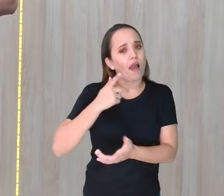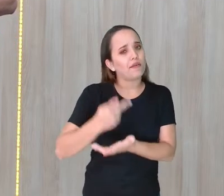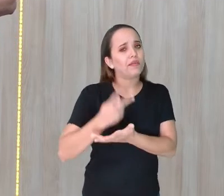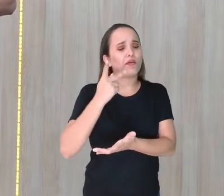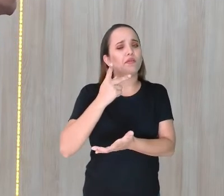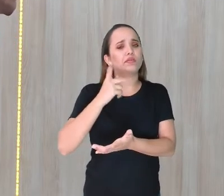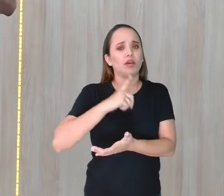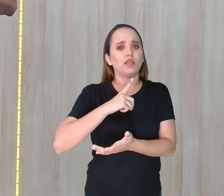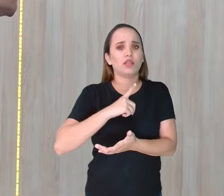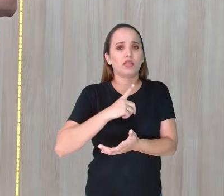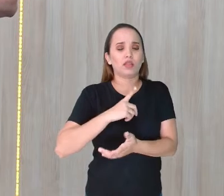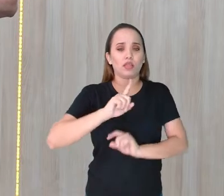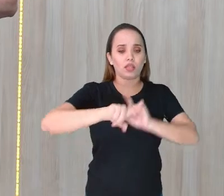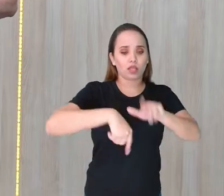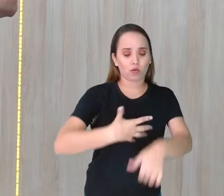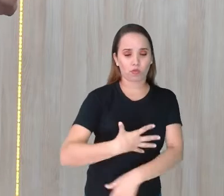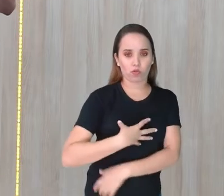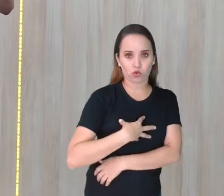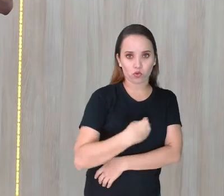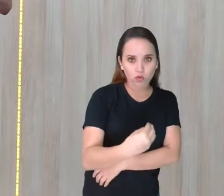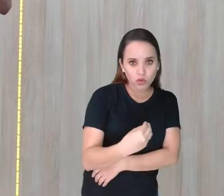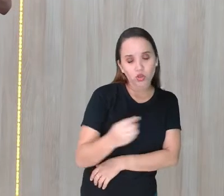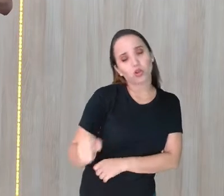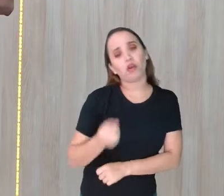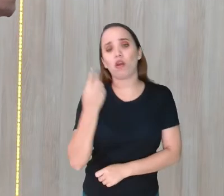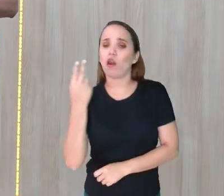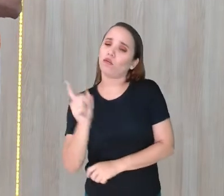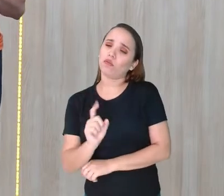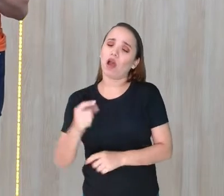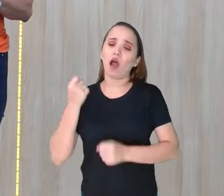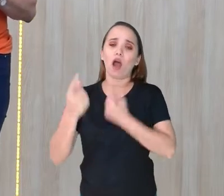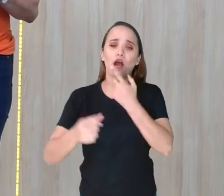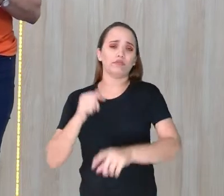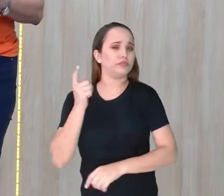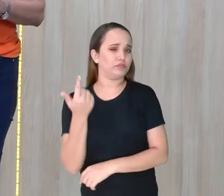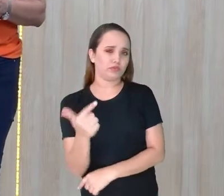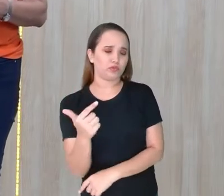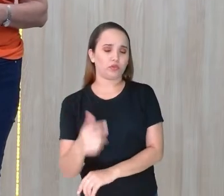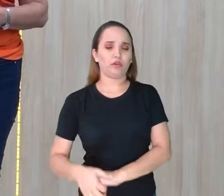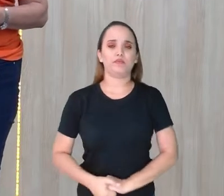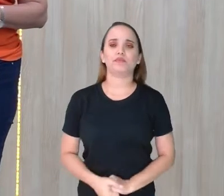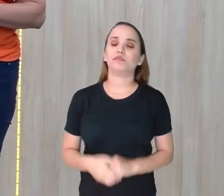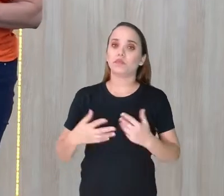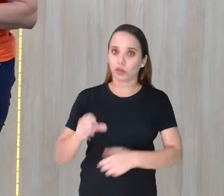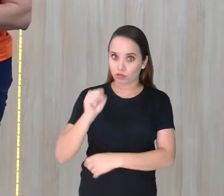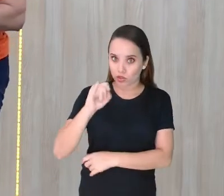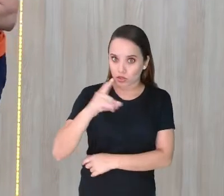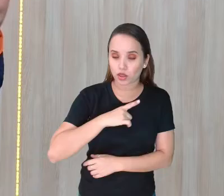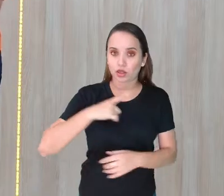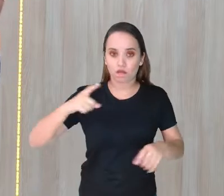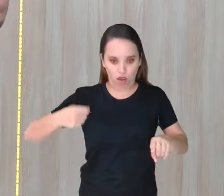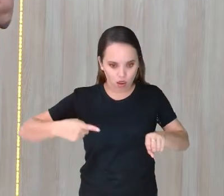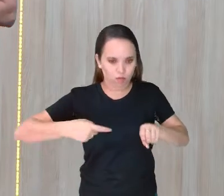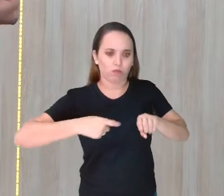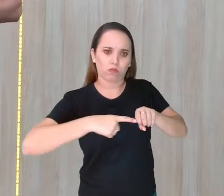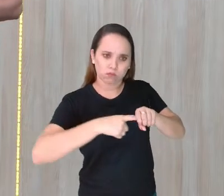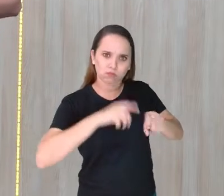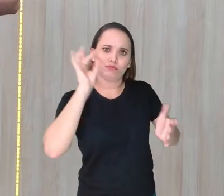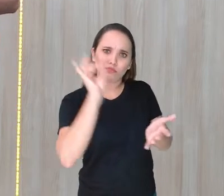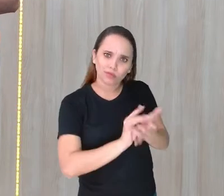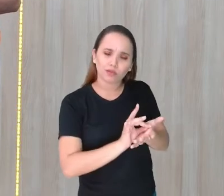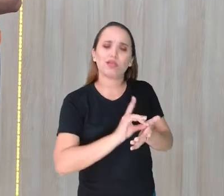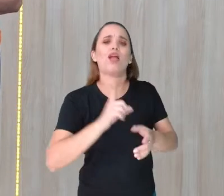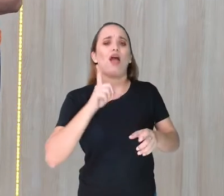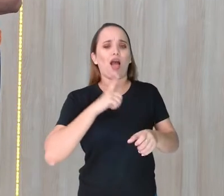fecundação. Então, quando ocorre a fecundação, vai se originar outro ser. não é? Então, esse aí é quando ocorre